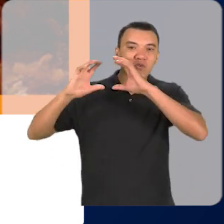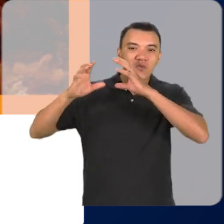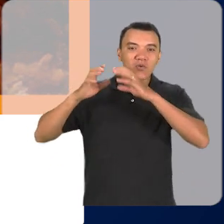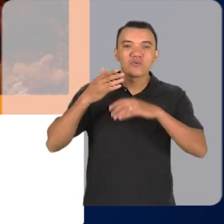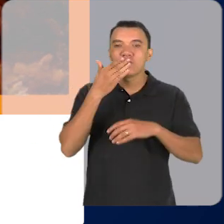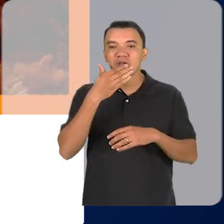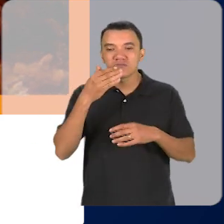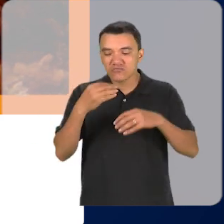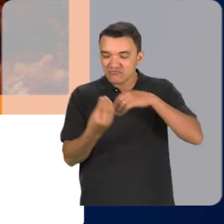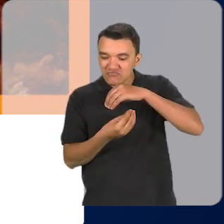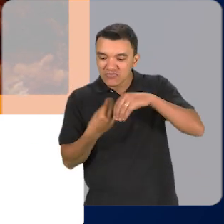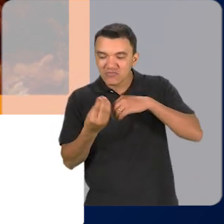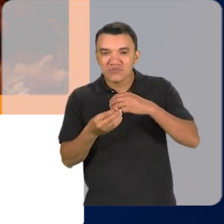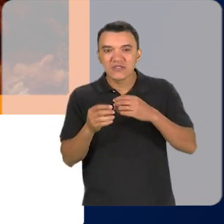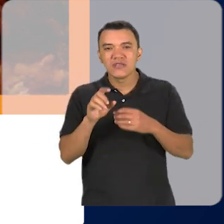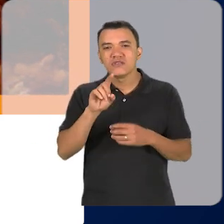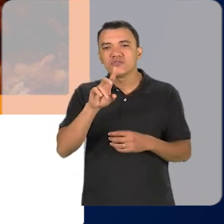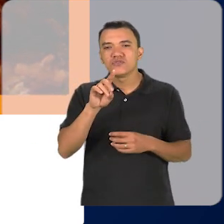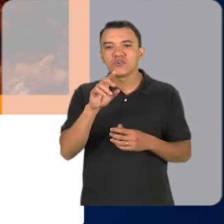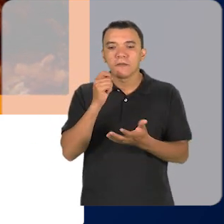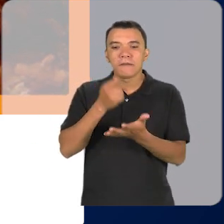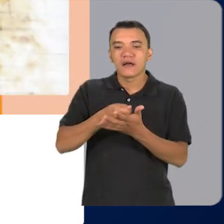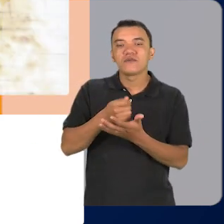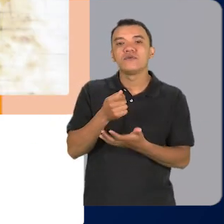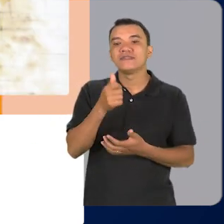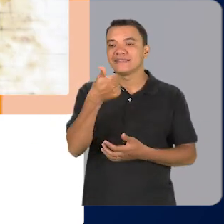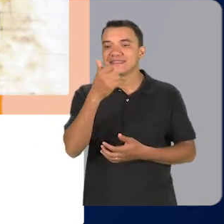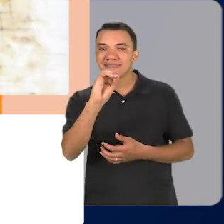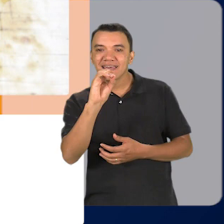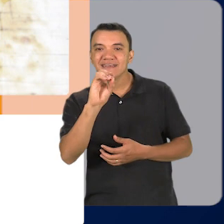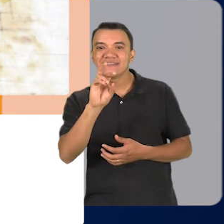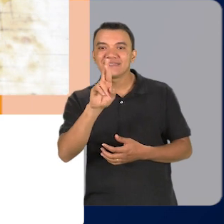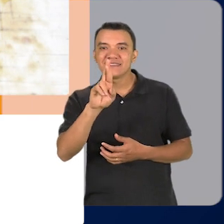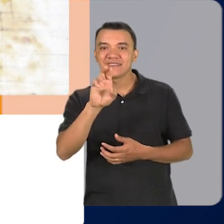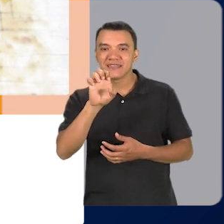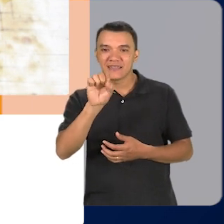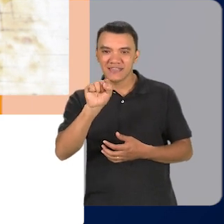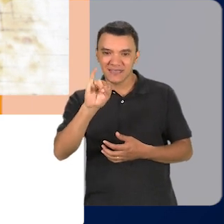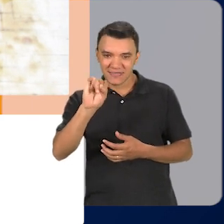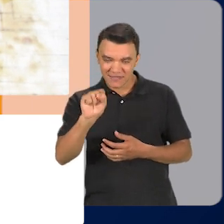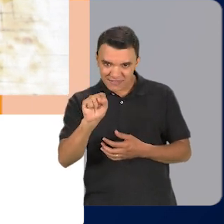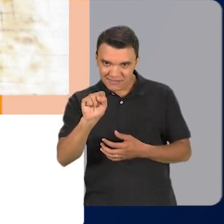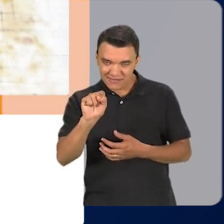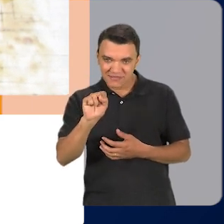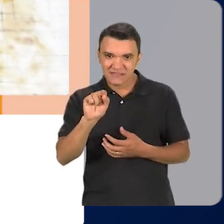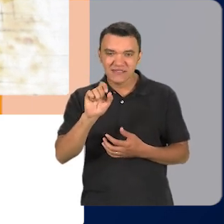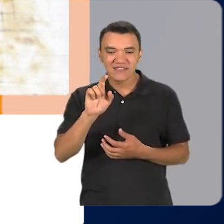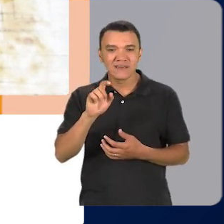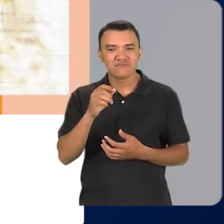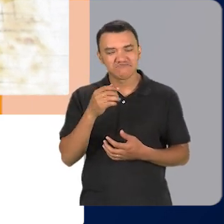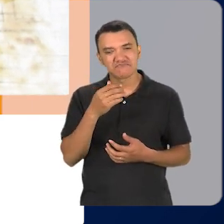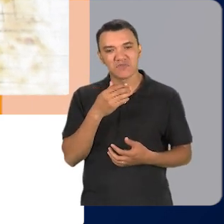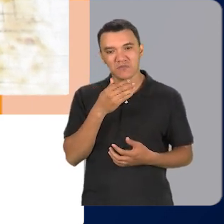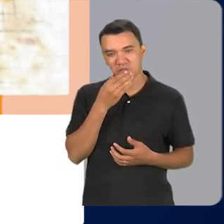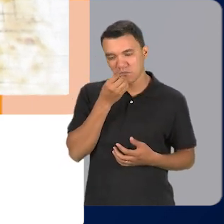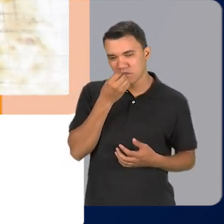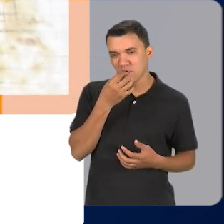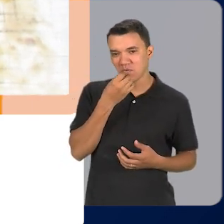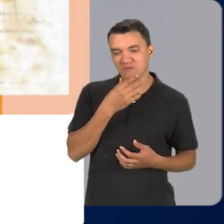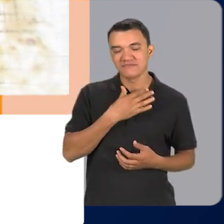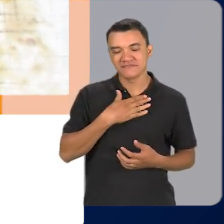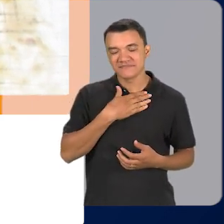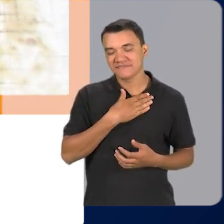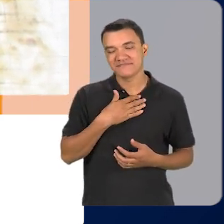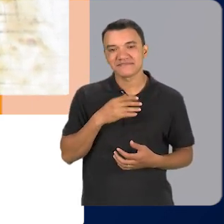só. E que era gostoso. Que era gostoso, que era o pai do quebra-queixo, possivelmente o pai do quebra-queixo, que muitos de